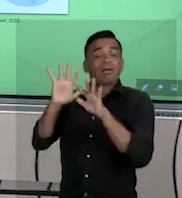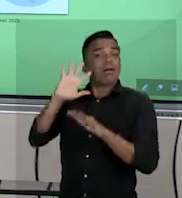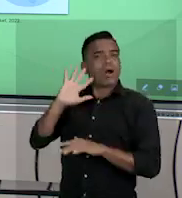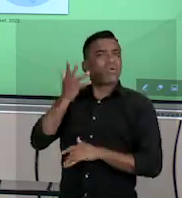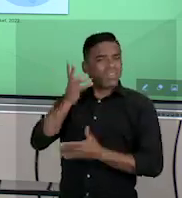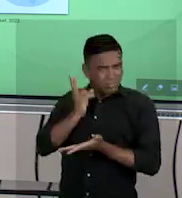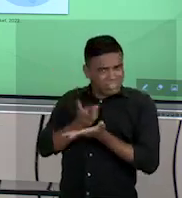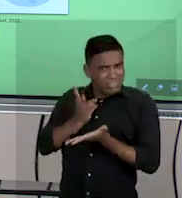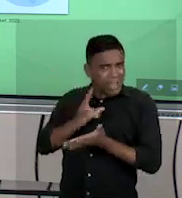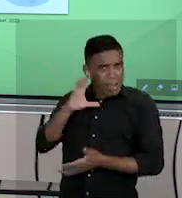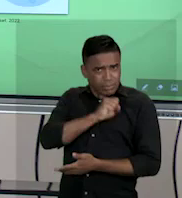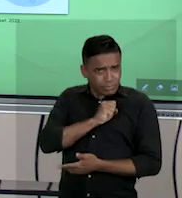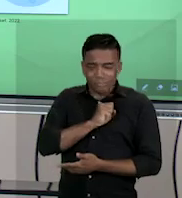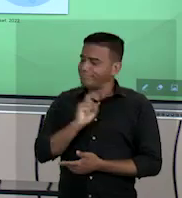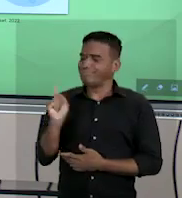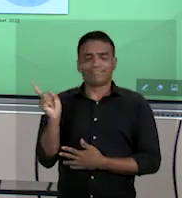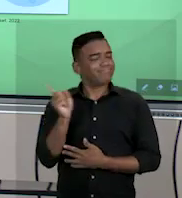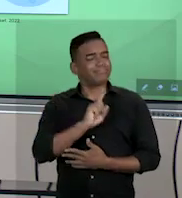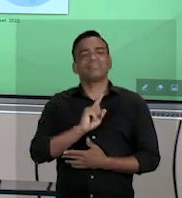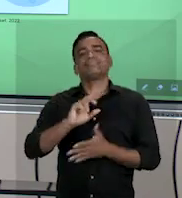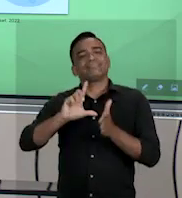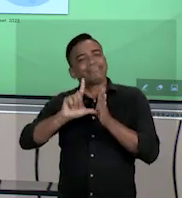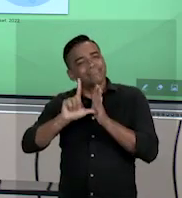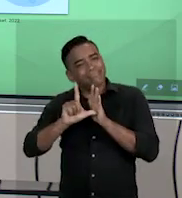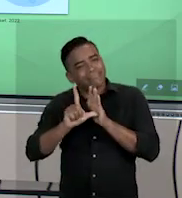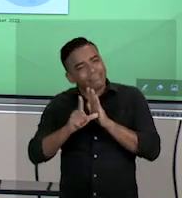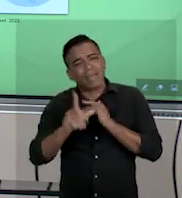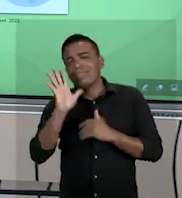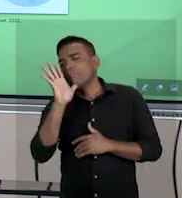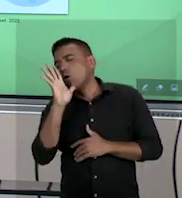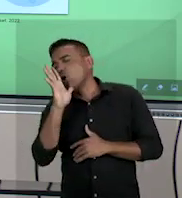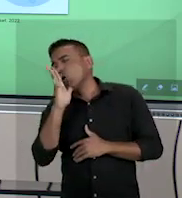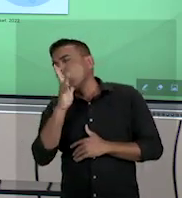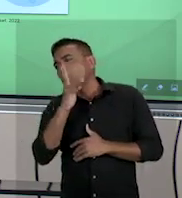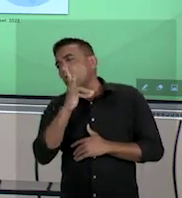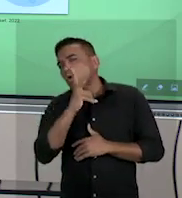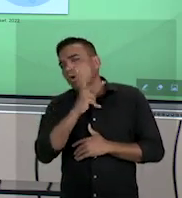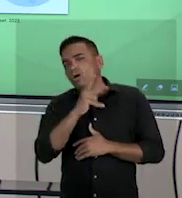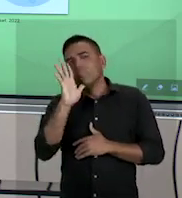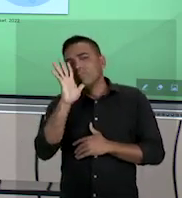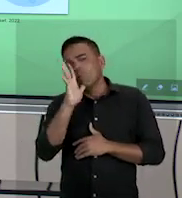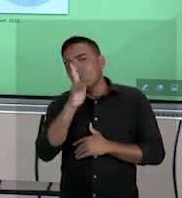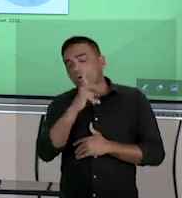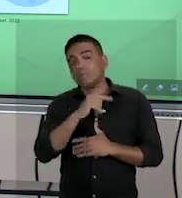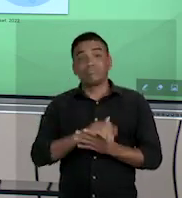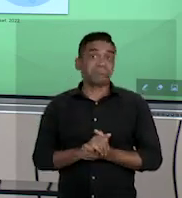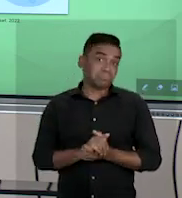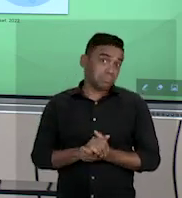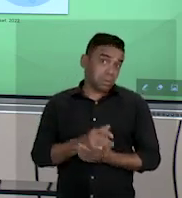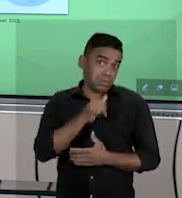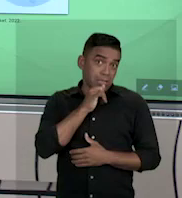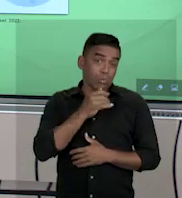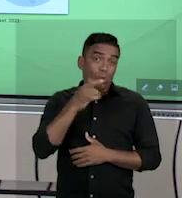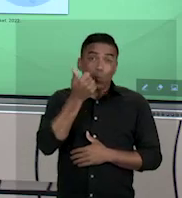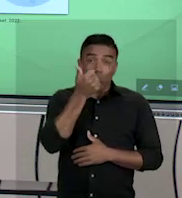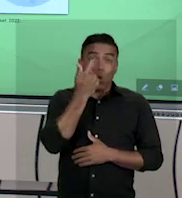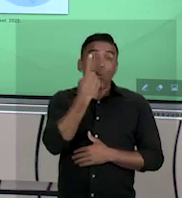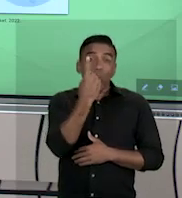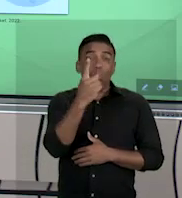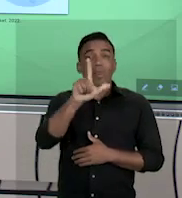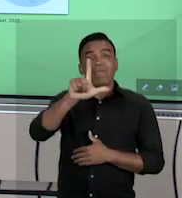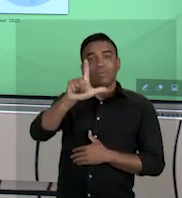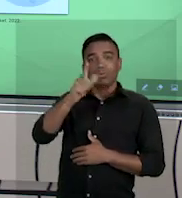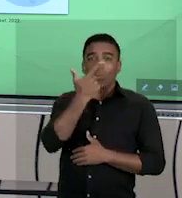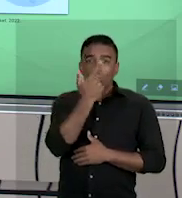acontece imediatamente? Não. Isso leva um tempo para ocorrer. Então, vamos supor, você tem ali 1 litro de água